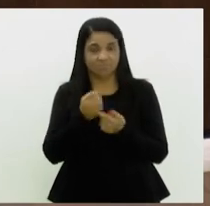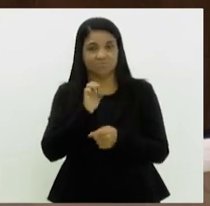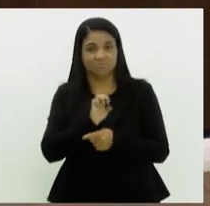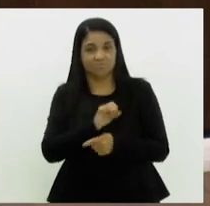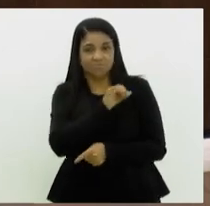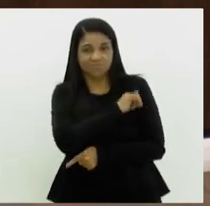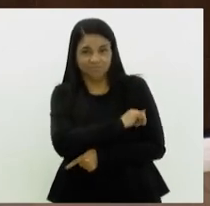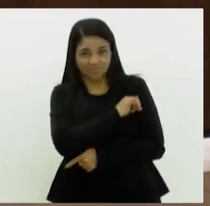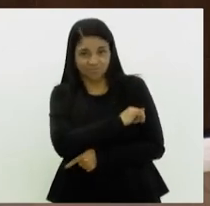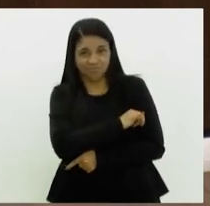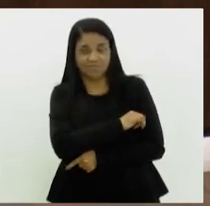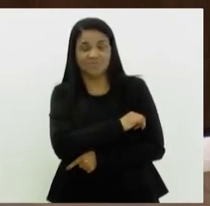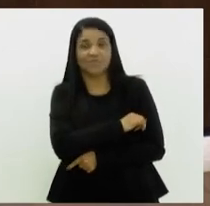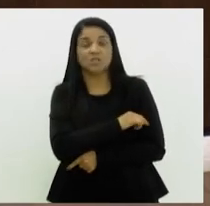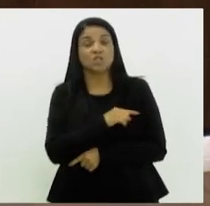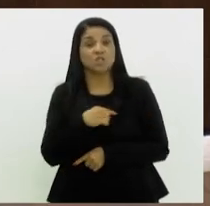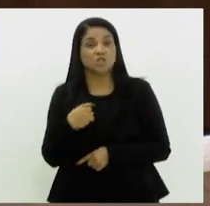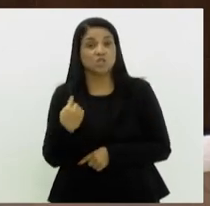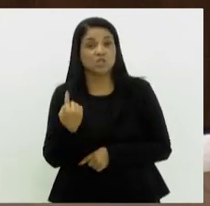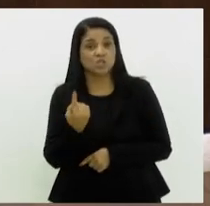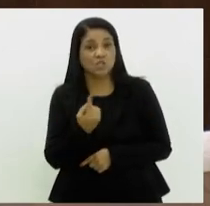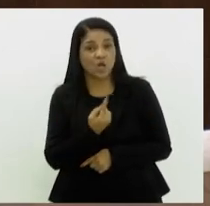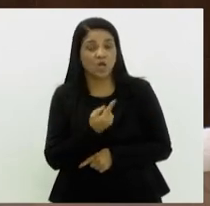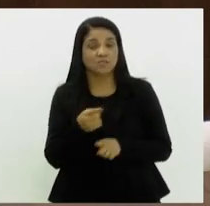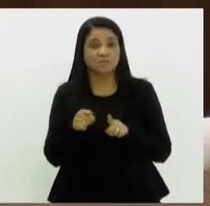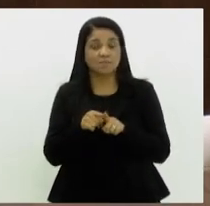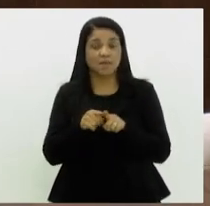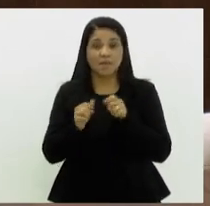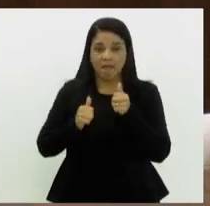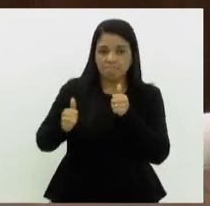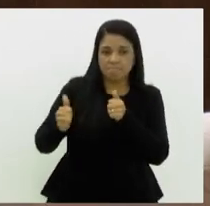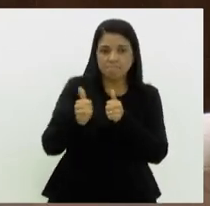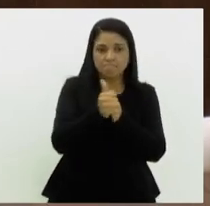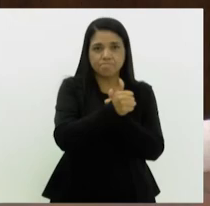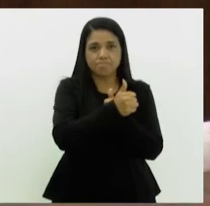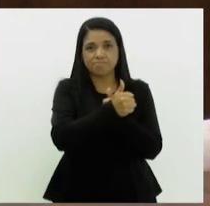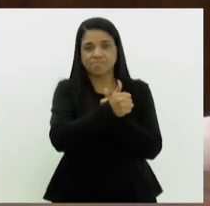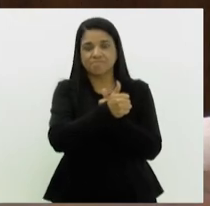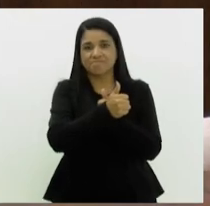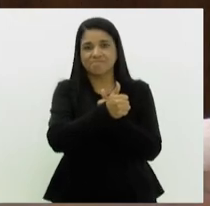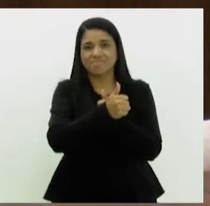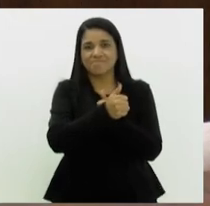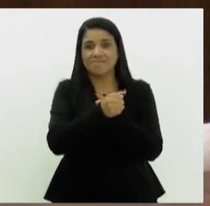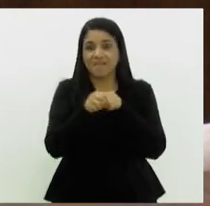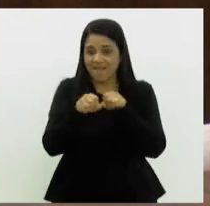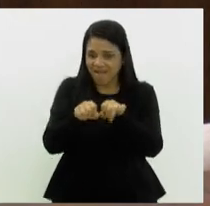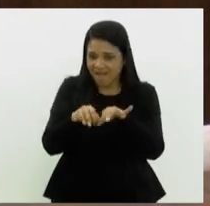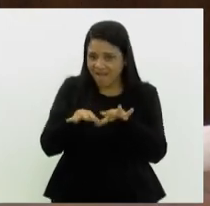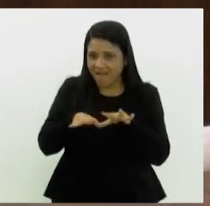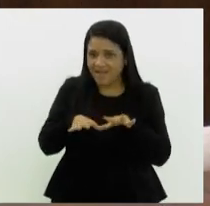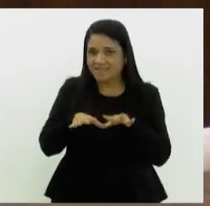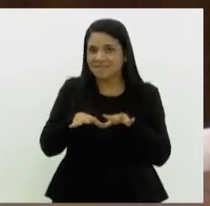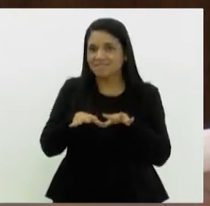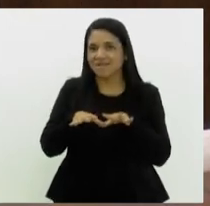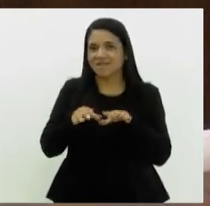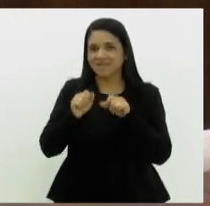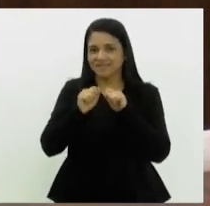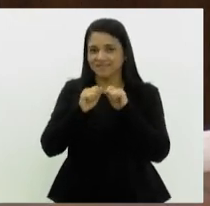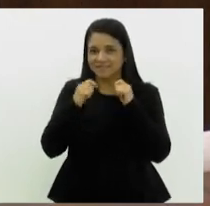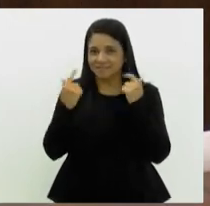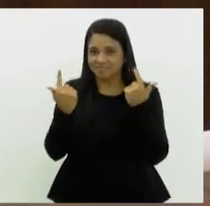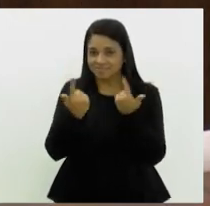Tia Ju, sermos também precursoras da proposição da Assembleia ter um espaço de cuidados